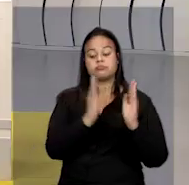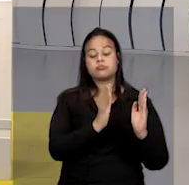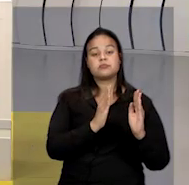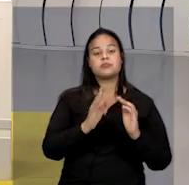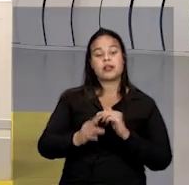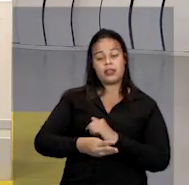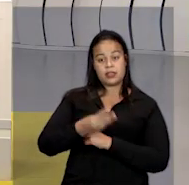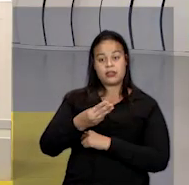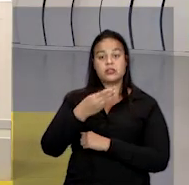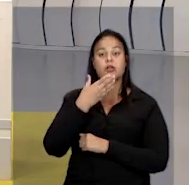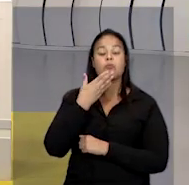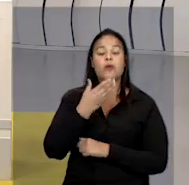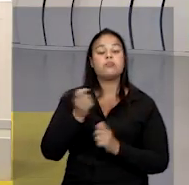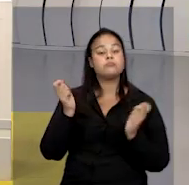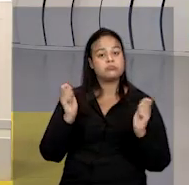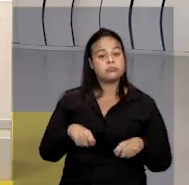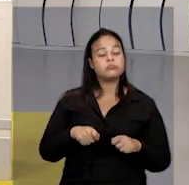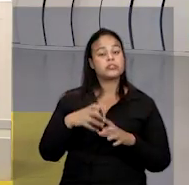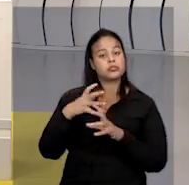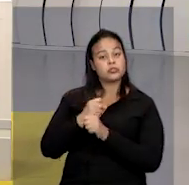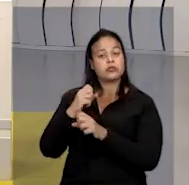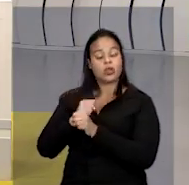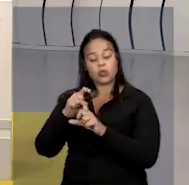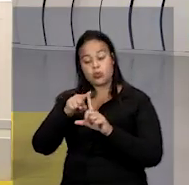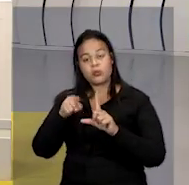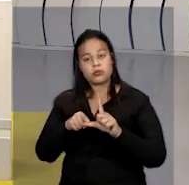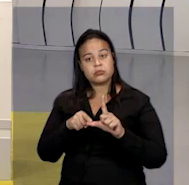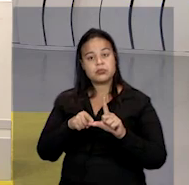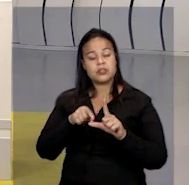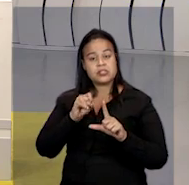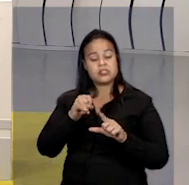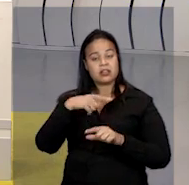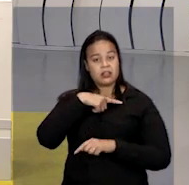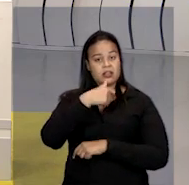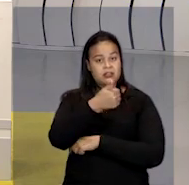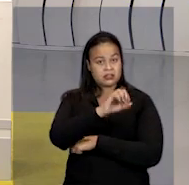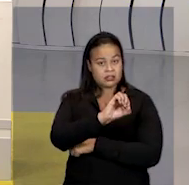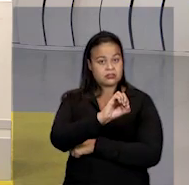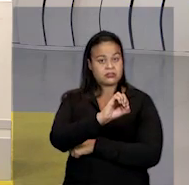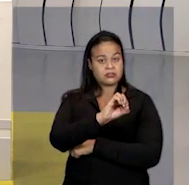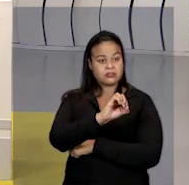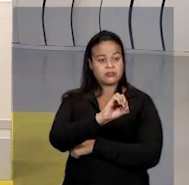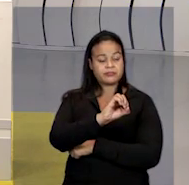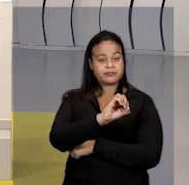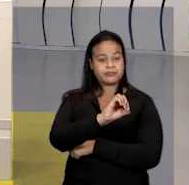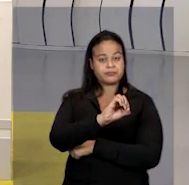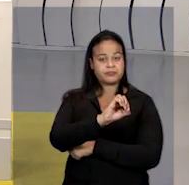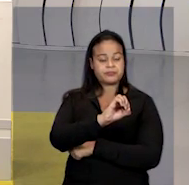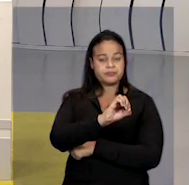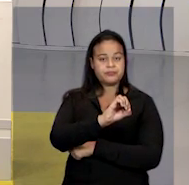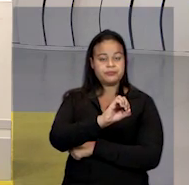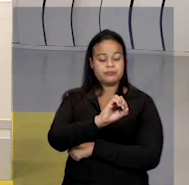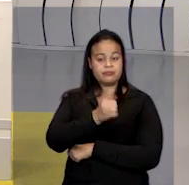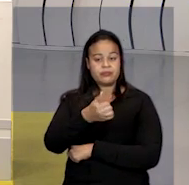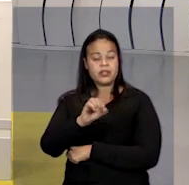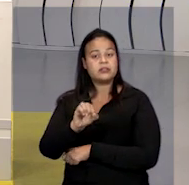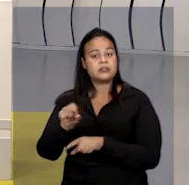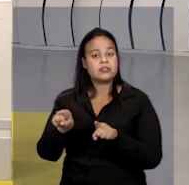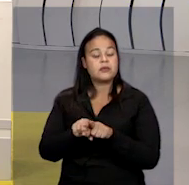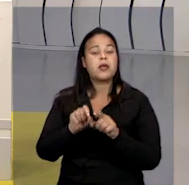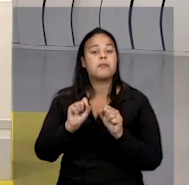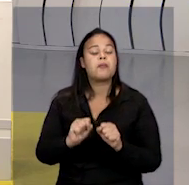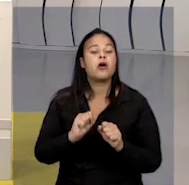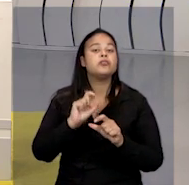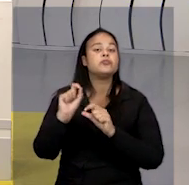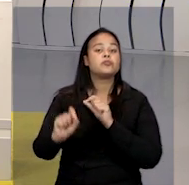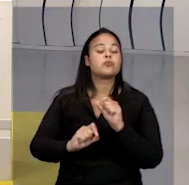para a gente finalizar. É possível determinar o valor do ângulo? Olha, esse aqui é 10. Agora a gente pode fazer aqui mesmo. Esse aqui é 10, aqui é 10. O que eu posso dizer em